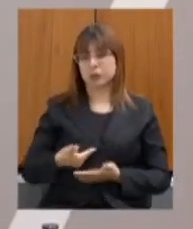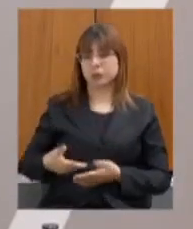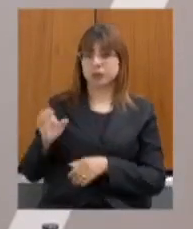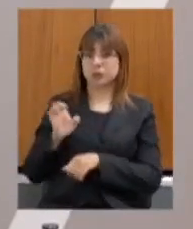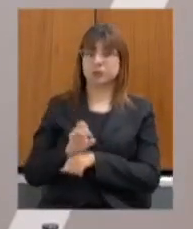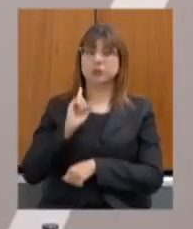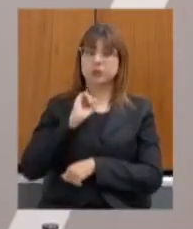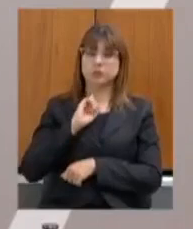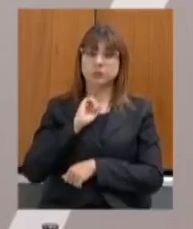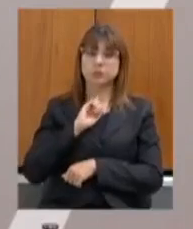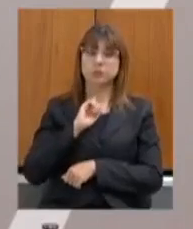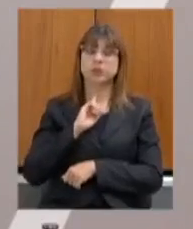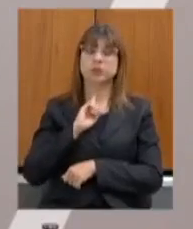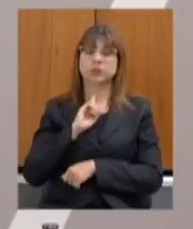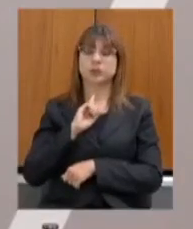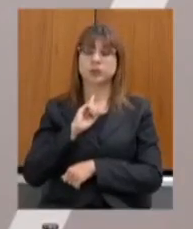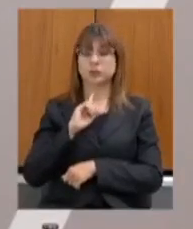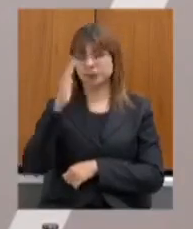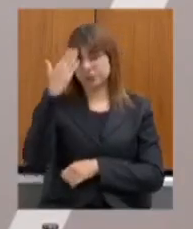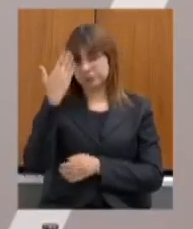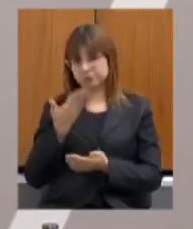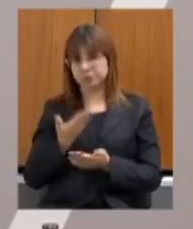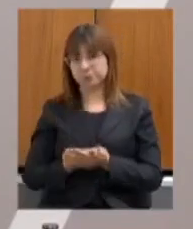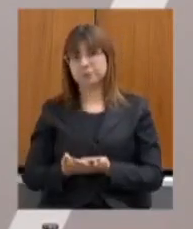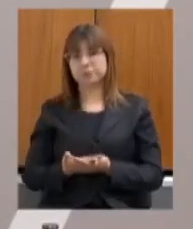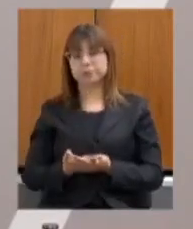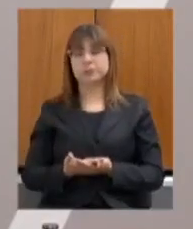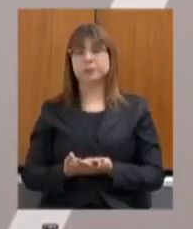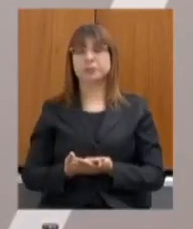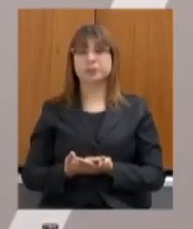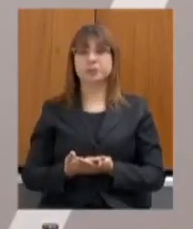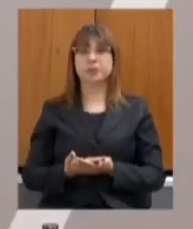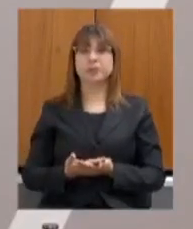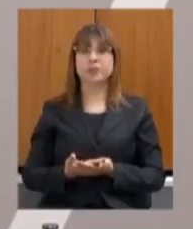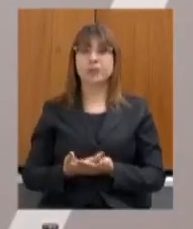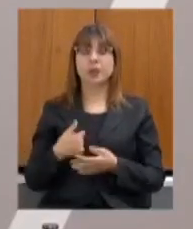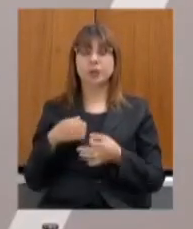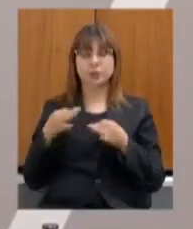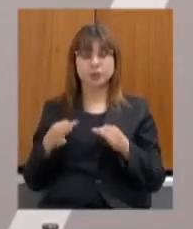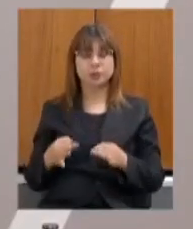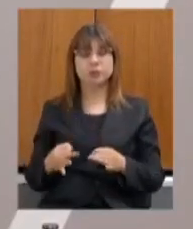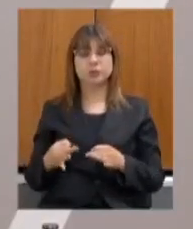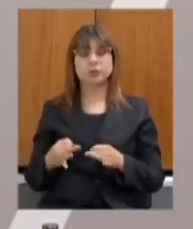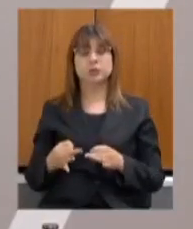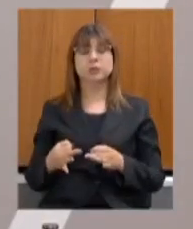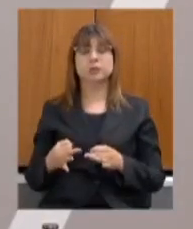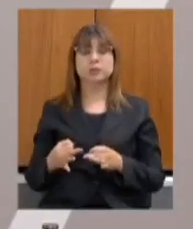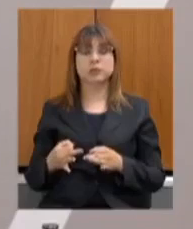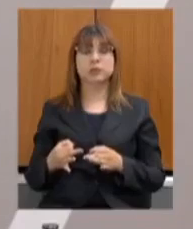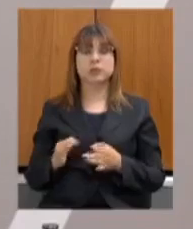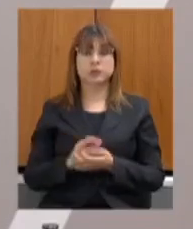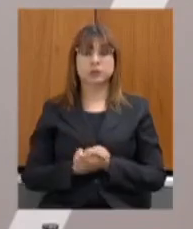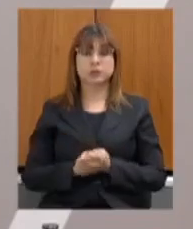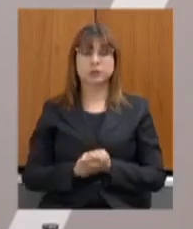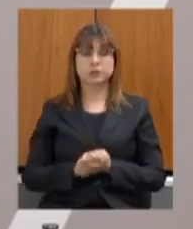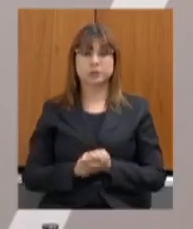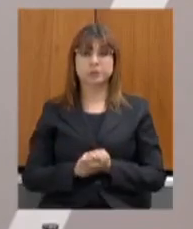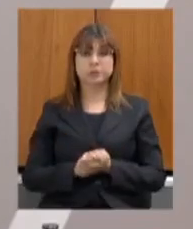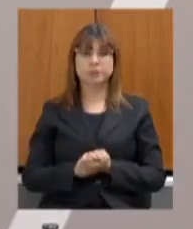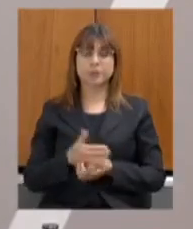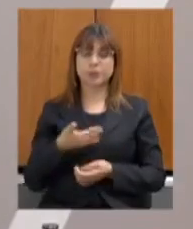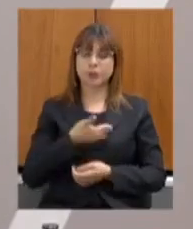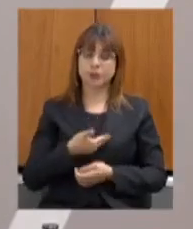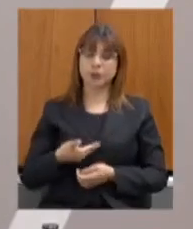Essa confiança depositada que eu tenho certeza que tem o